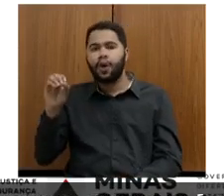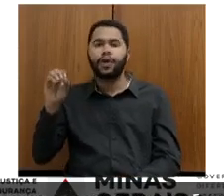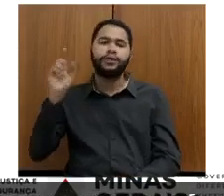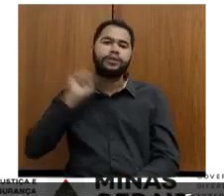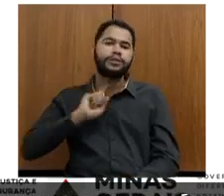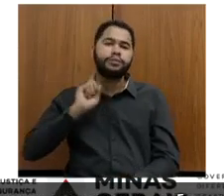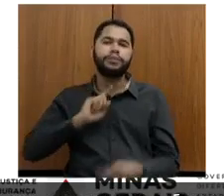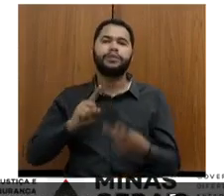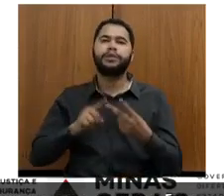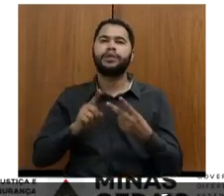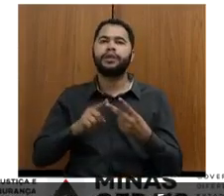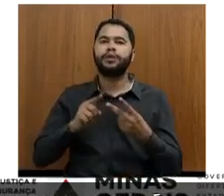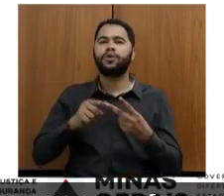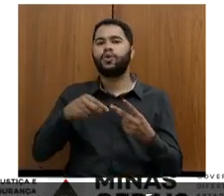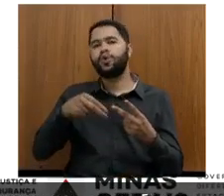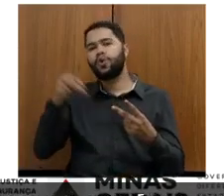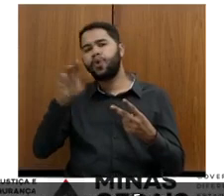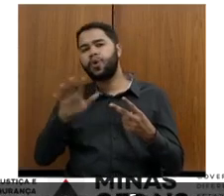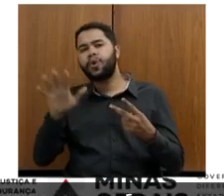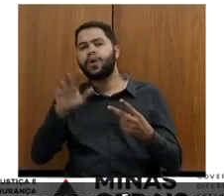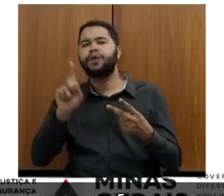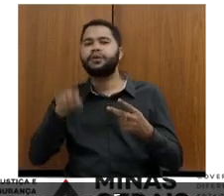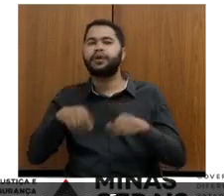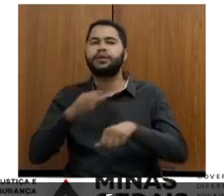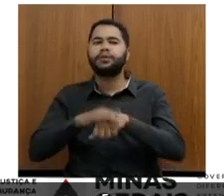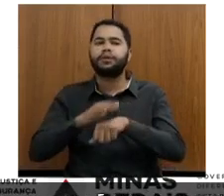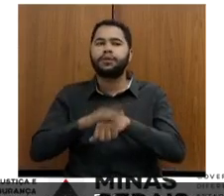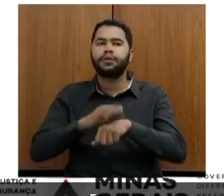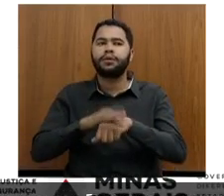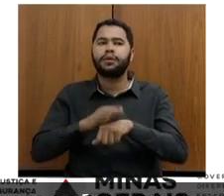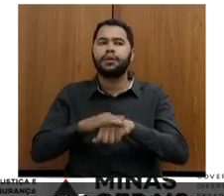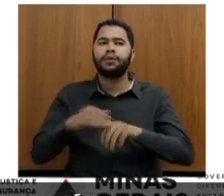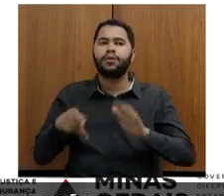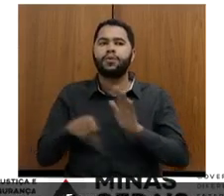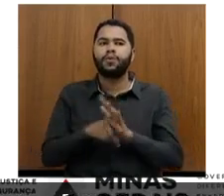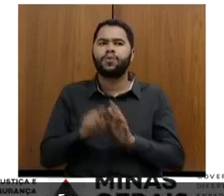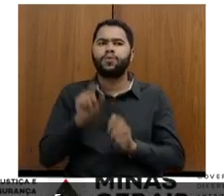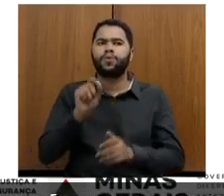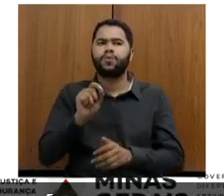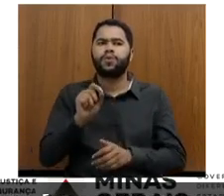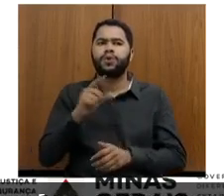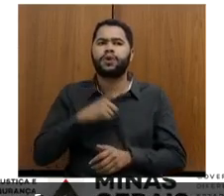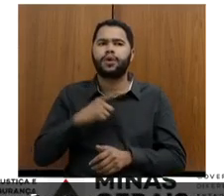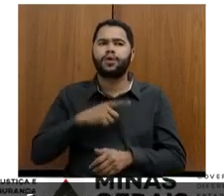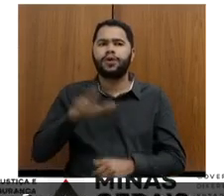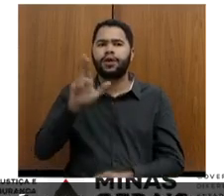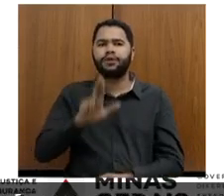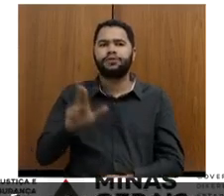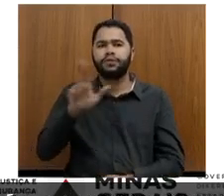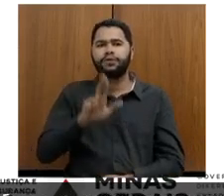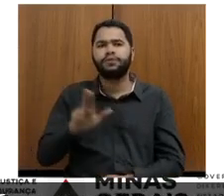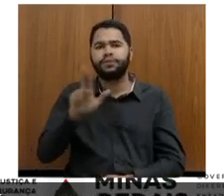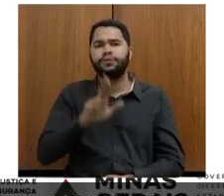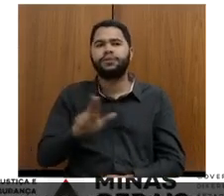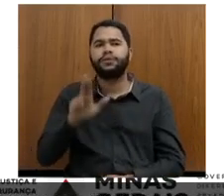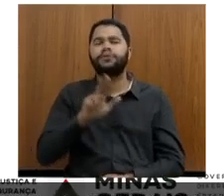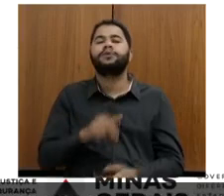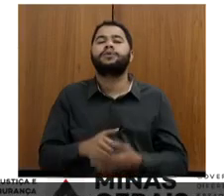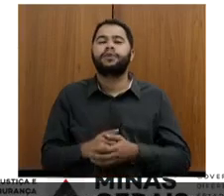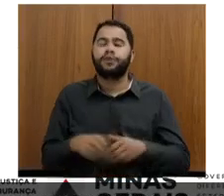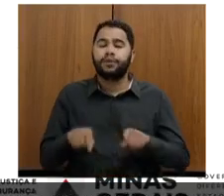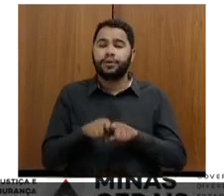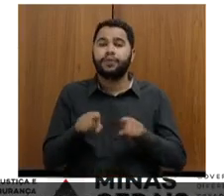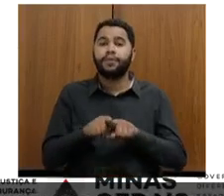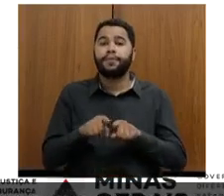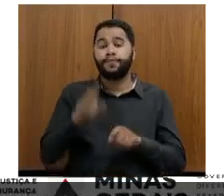e tudo Noroeste é coberto por esta fração de Uberlândia Uberaba e Patos de